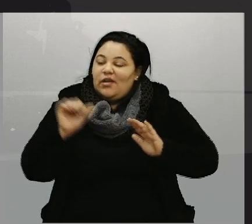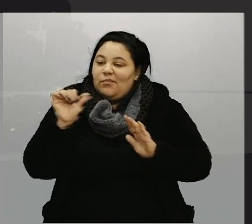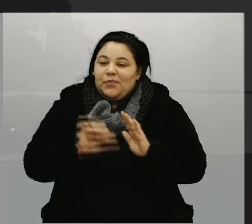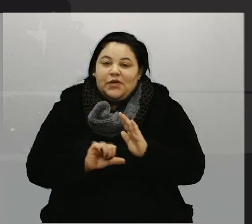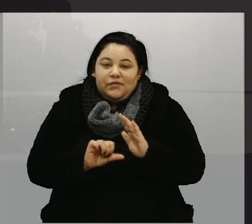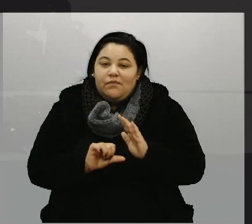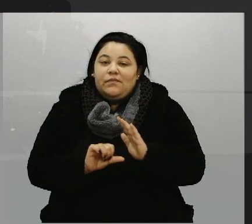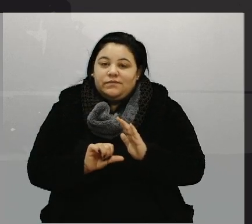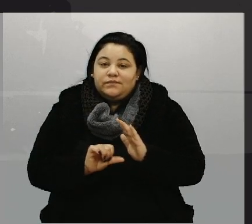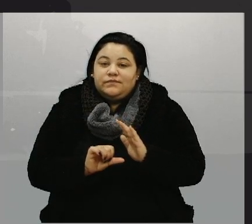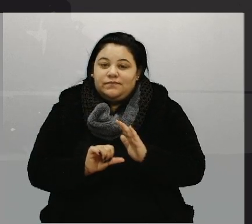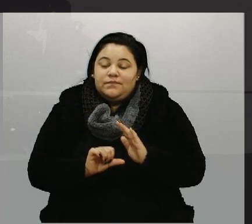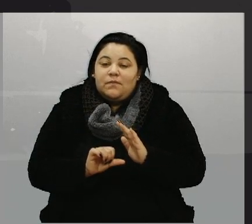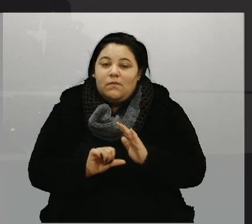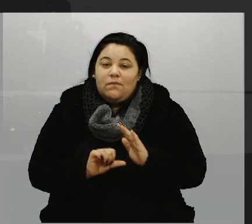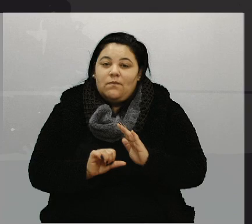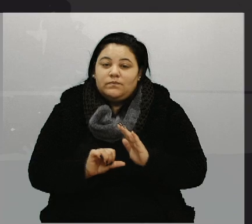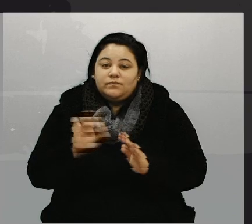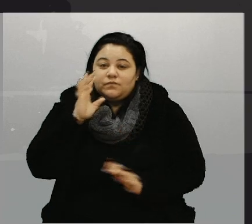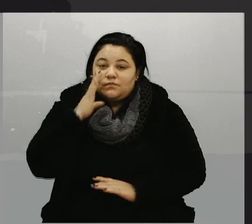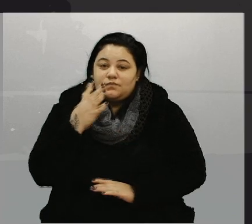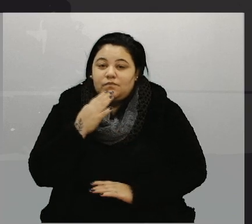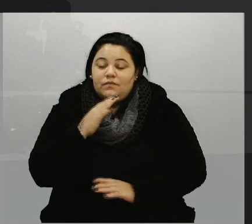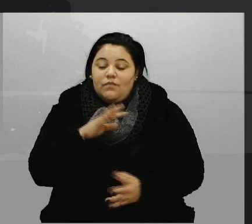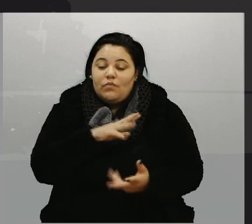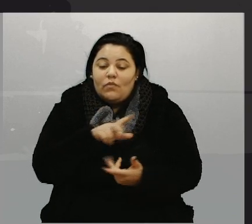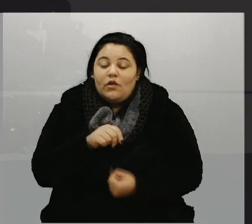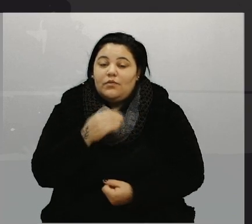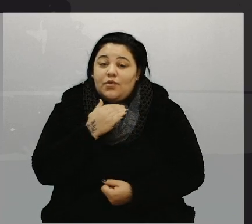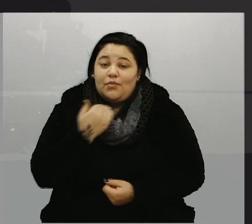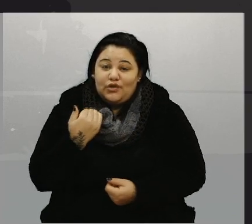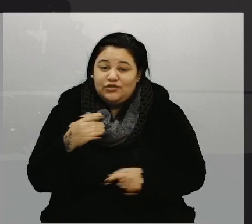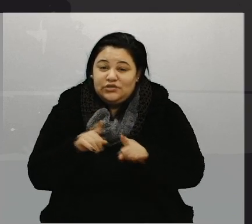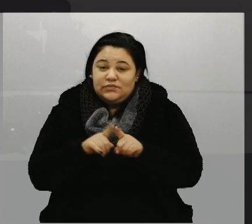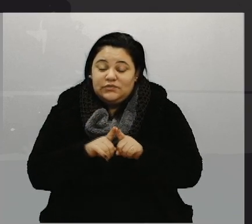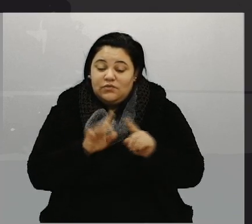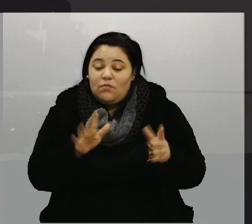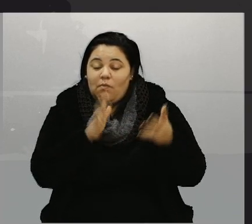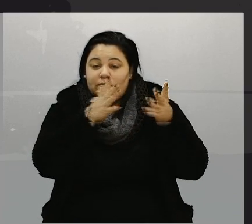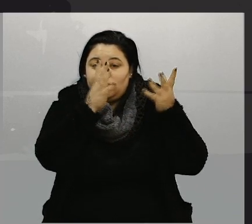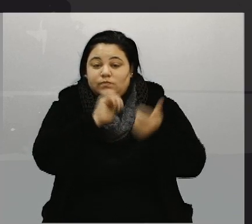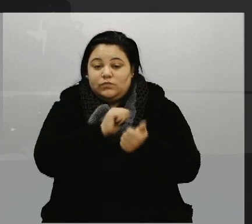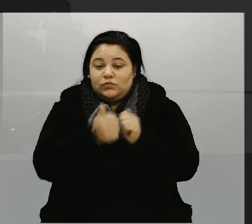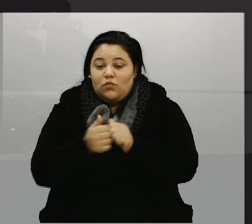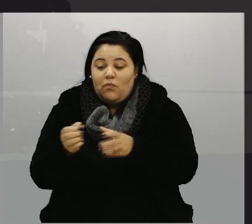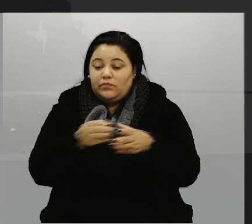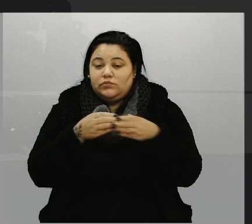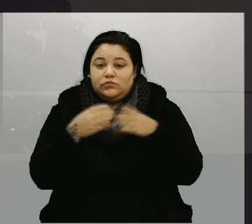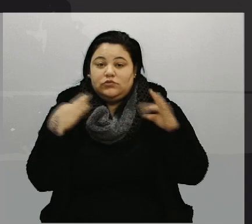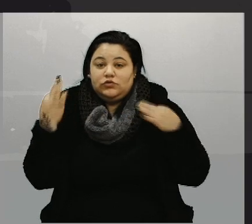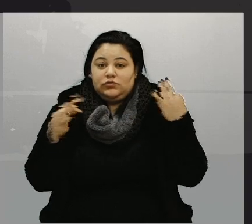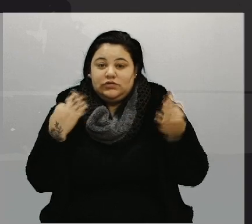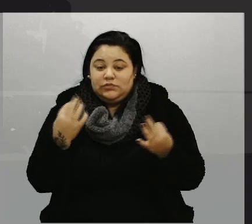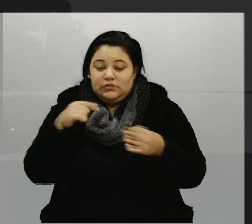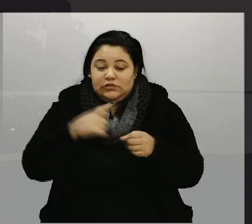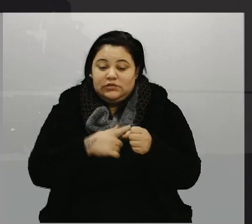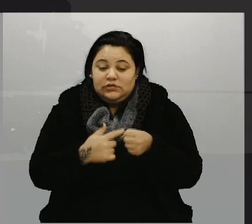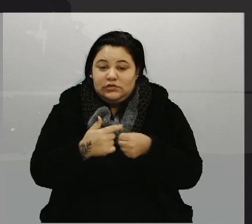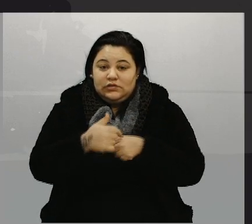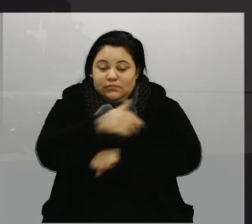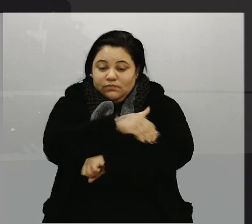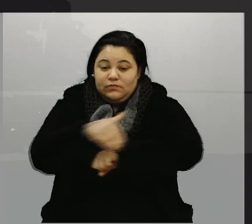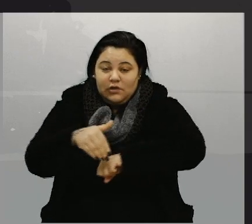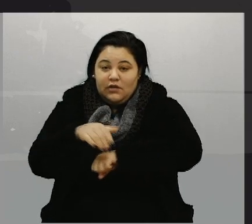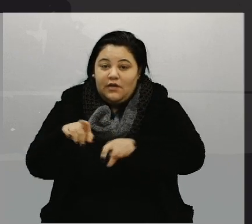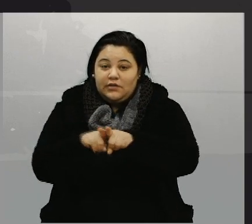mundo. Além disso, fomentar o turismo esportivo no município de Caxias do Sul, sendo que a cidade possui um